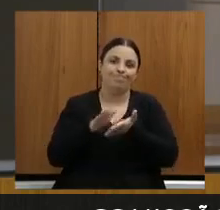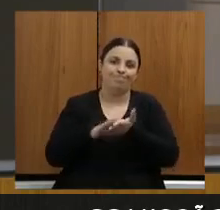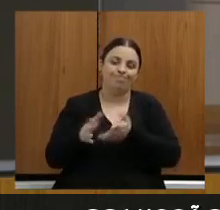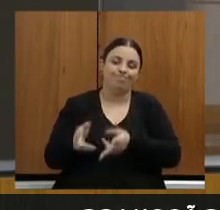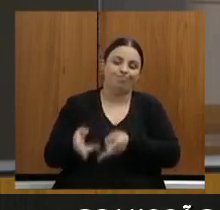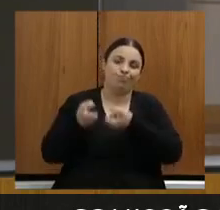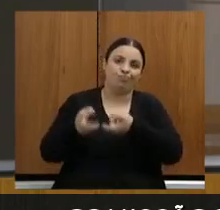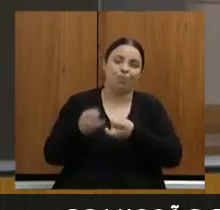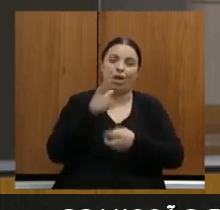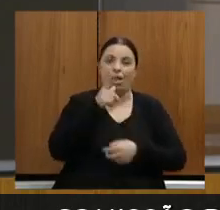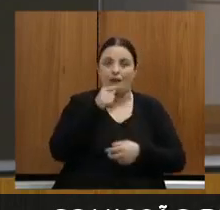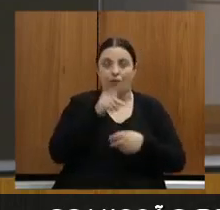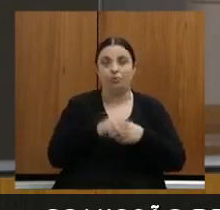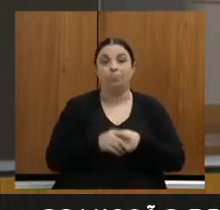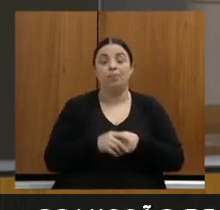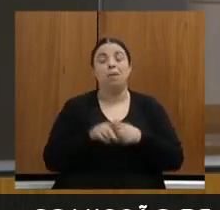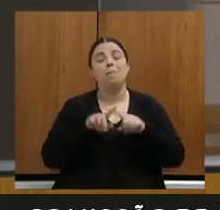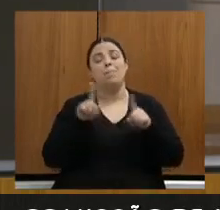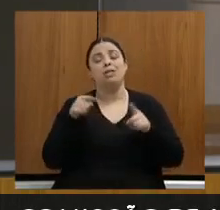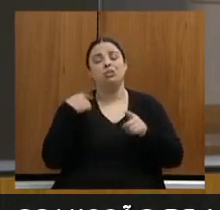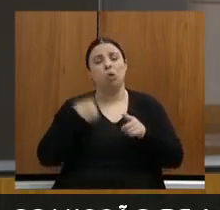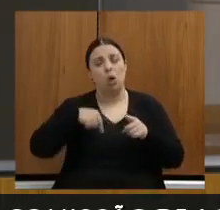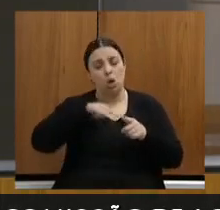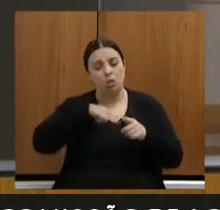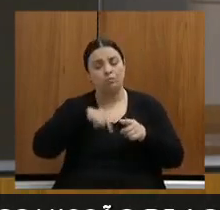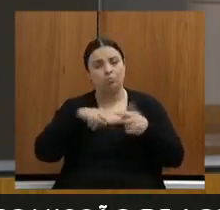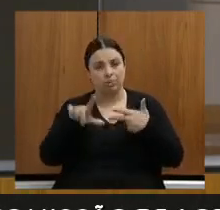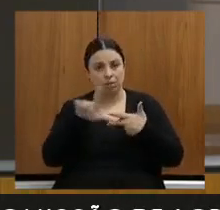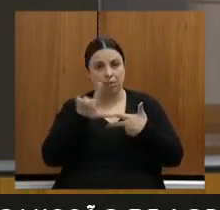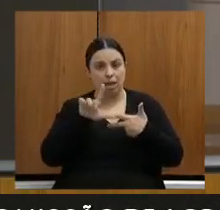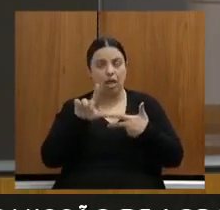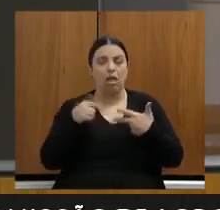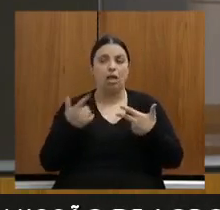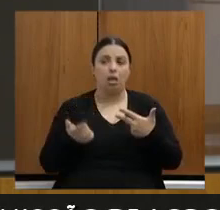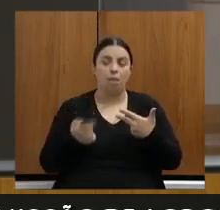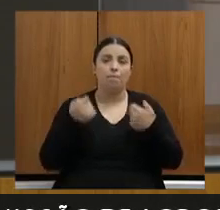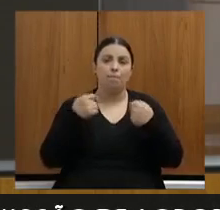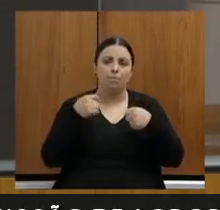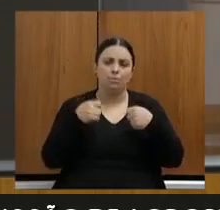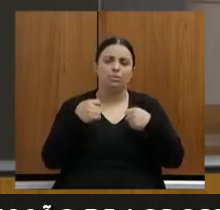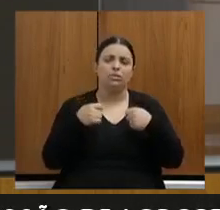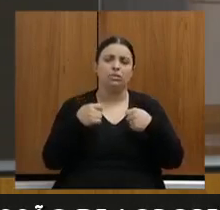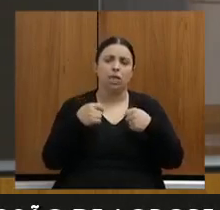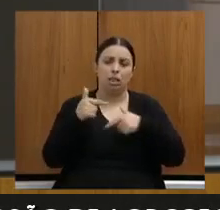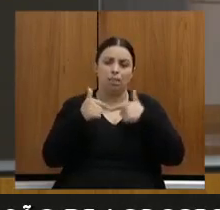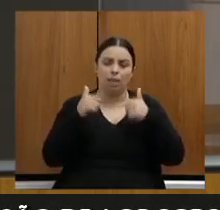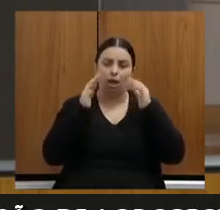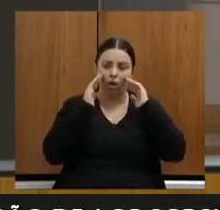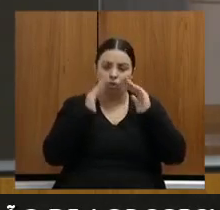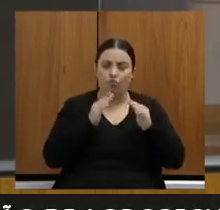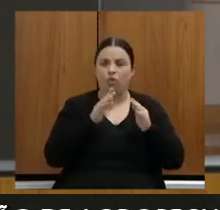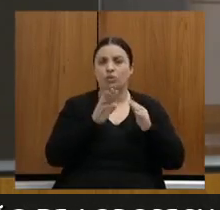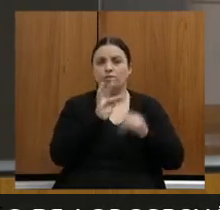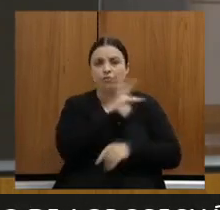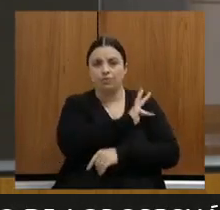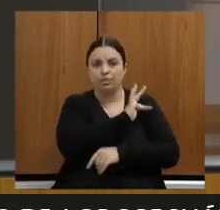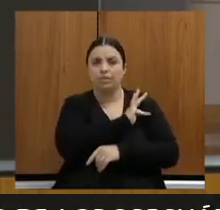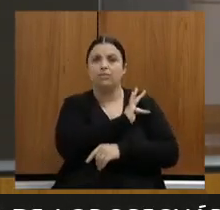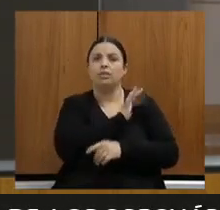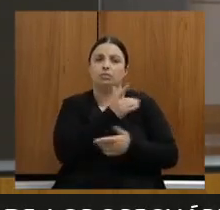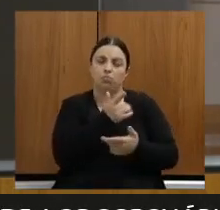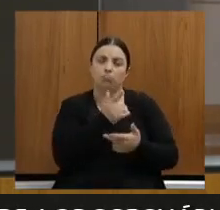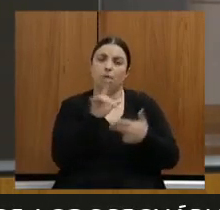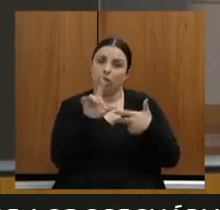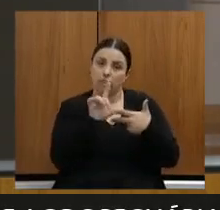trabalhar o que a gente mandar competência Legislativa mas que ele trazia algumas possibilidades Doutor ele não sei se eu